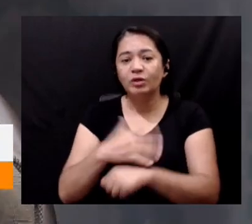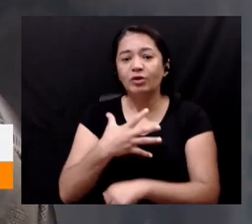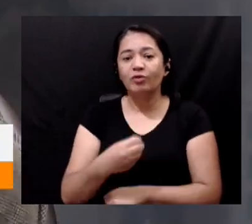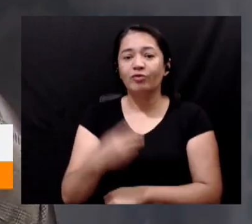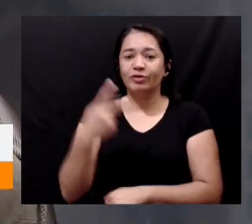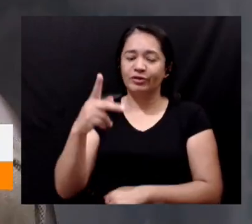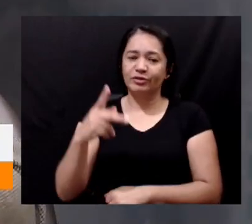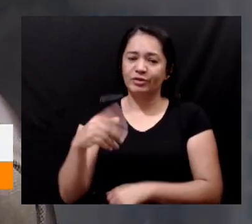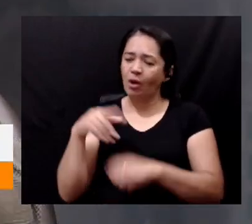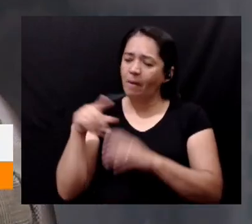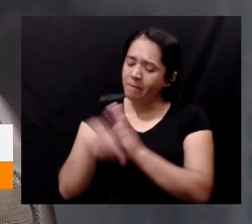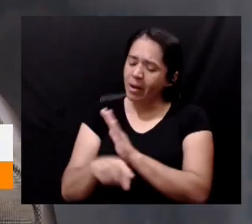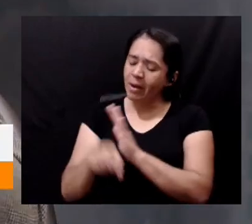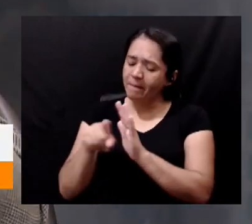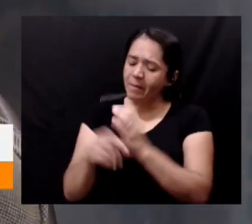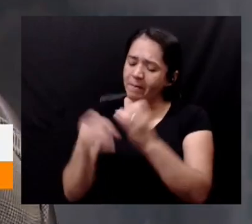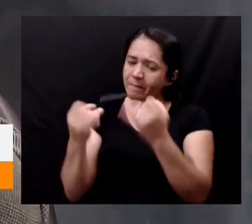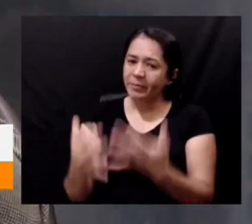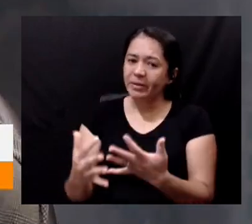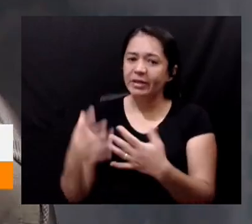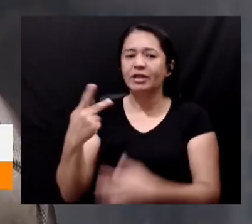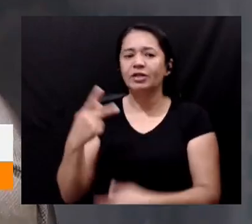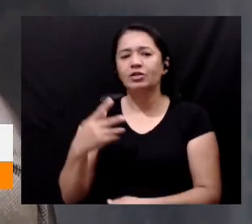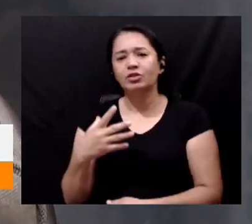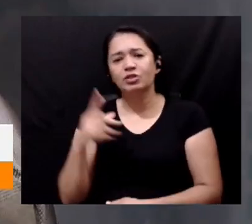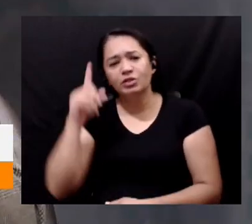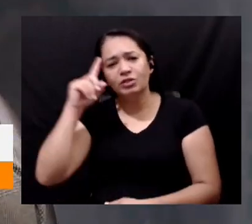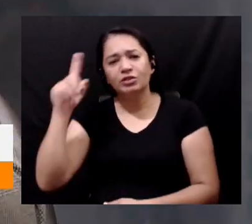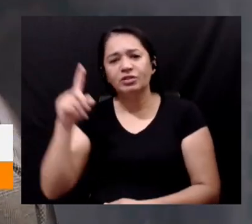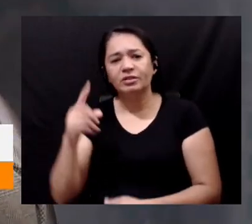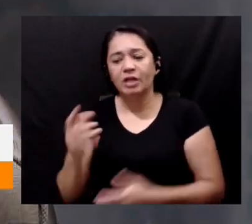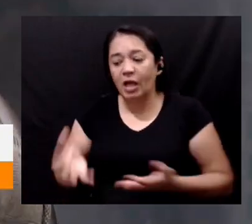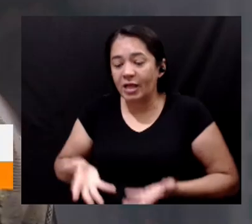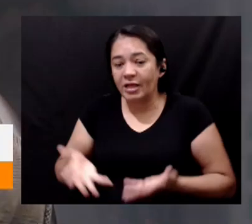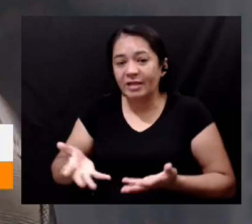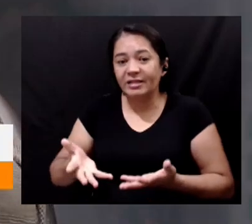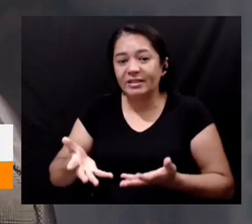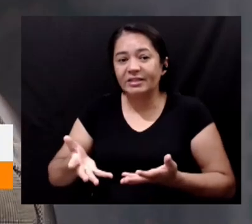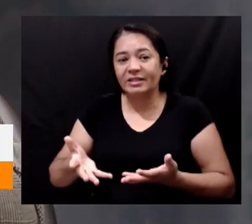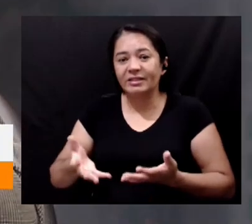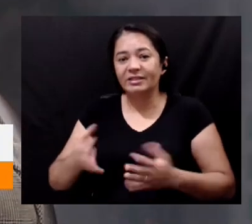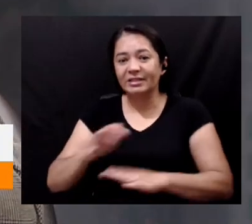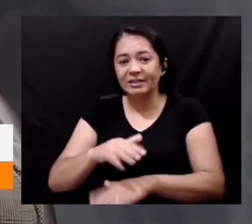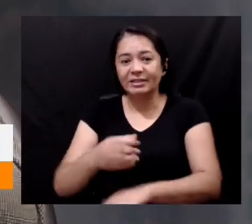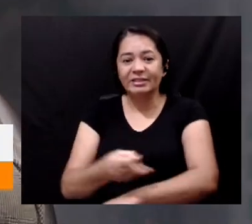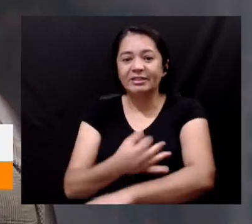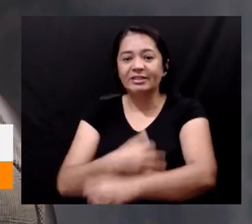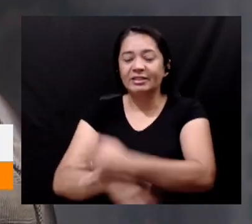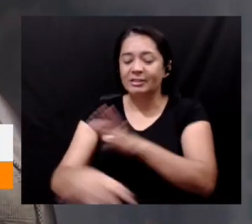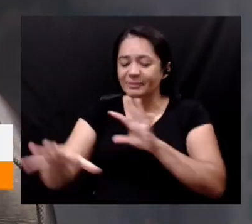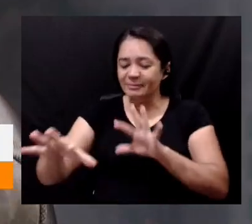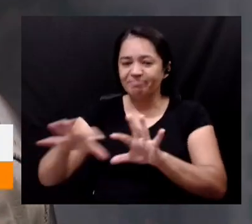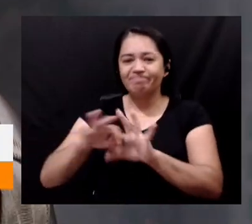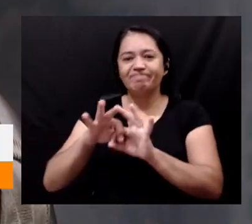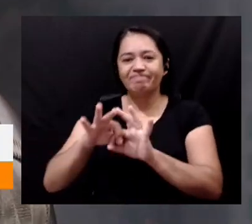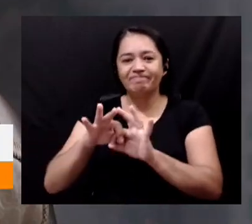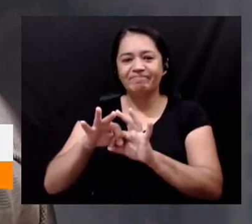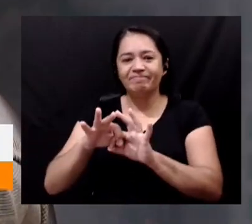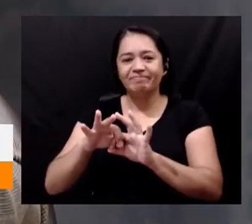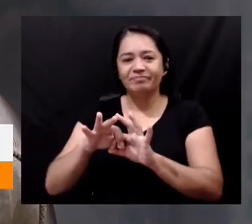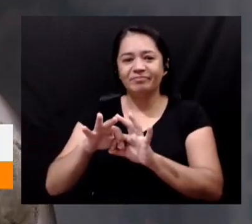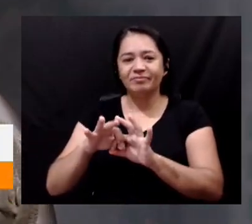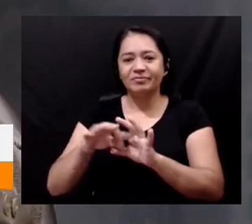pergunta, fala, fala do seu dia, nutre essa criança emocionalmente, se Uhum. conecta com essa criança. Depois ela